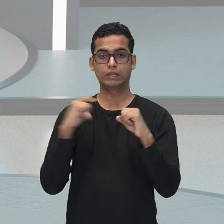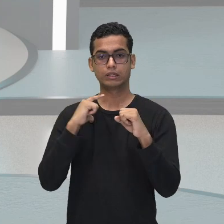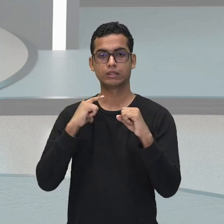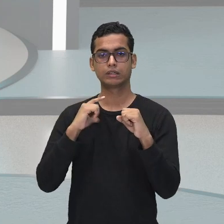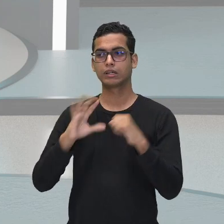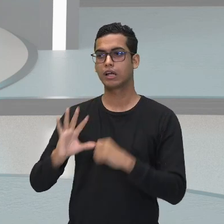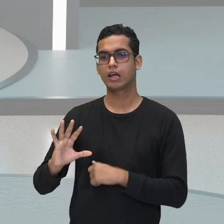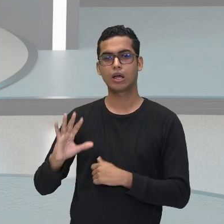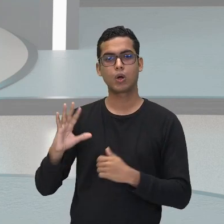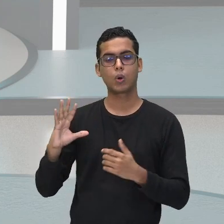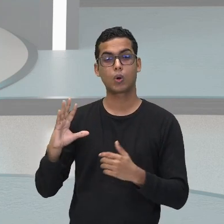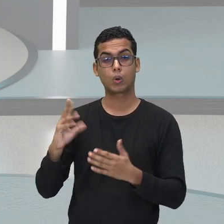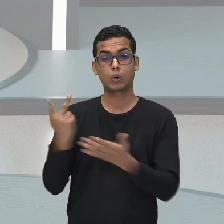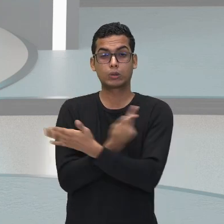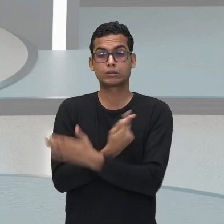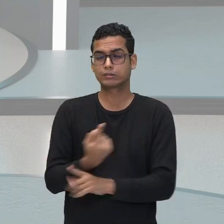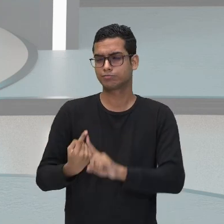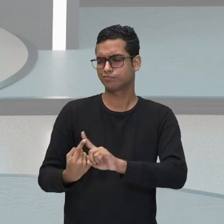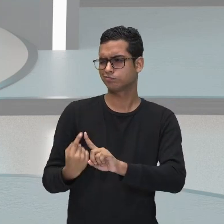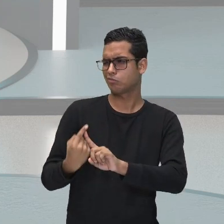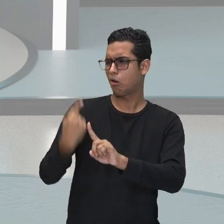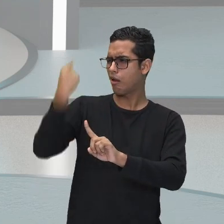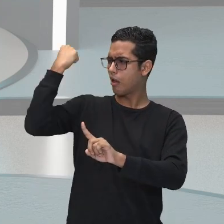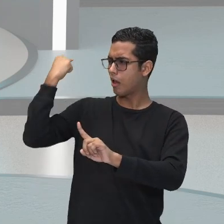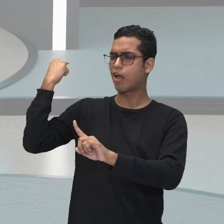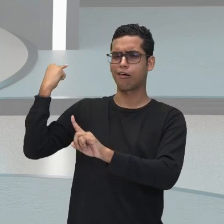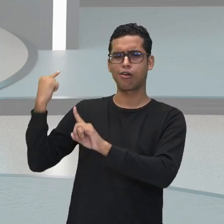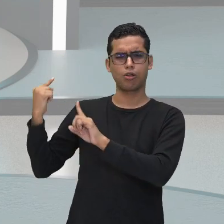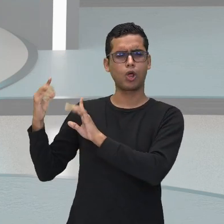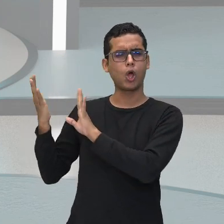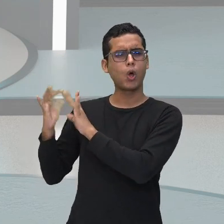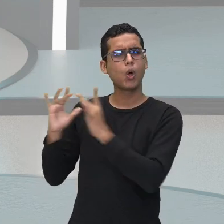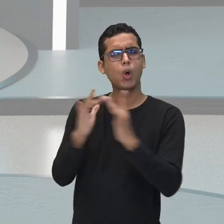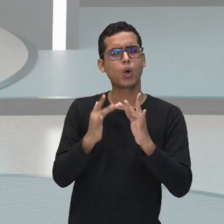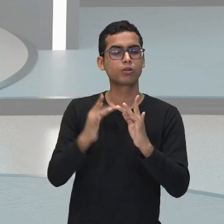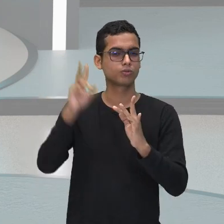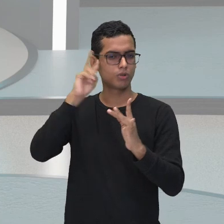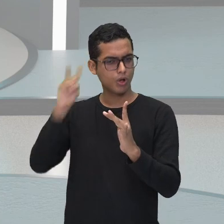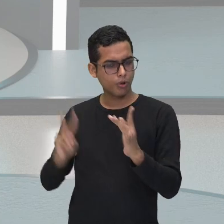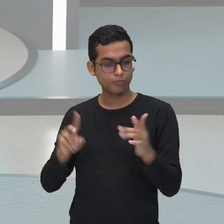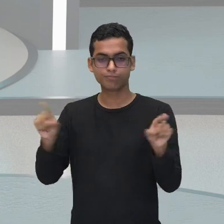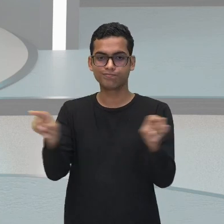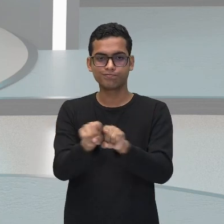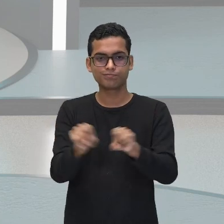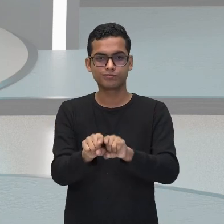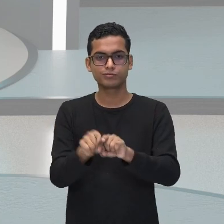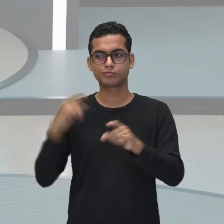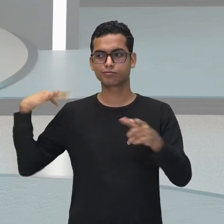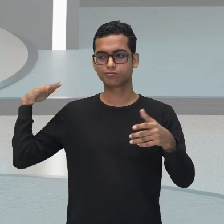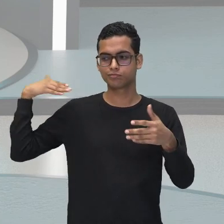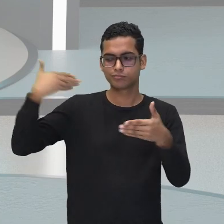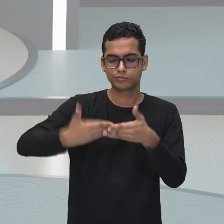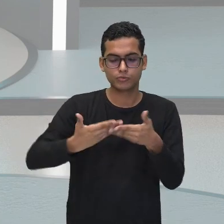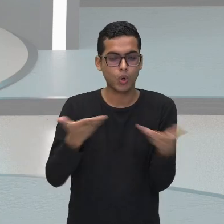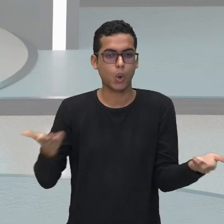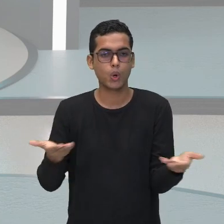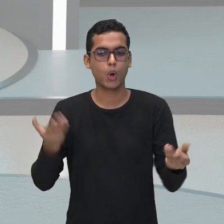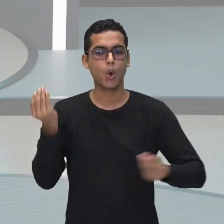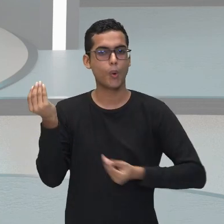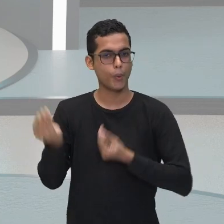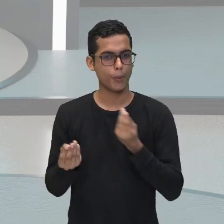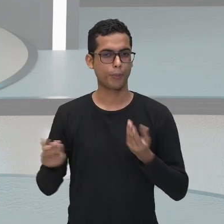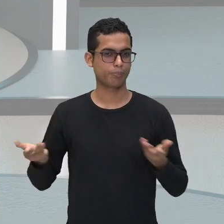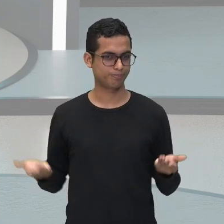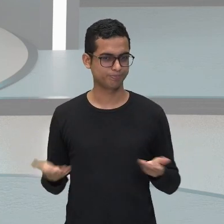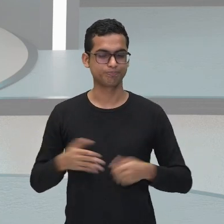da nossa história lá atrás, e como que ela se apresenta nos dias de hoje. Então, para que a gente relembre essa história, nós